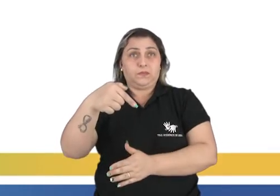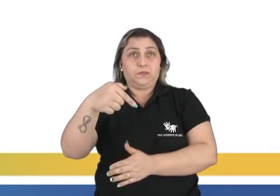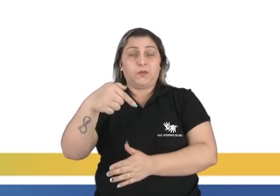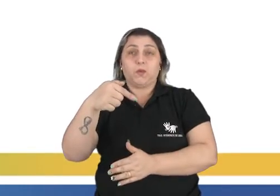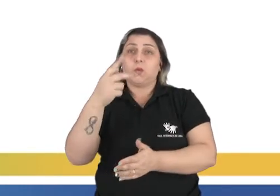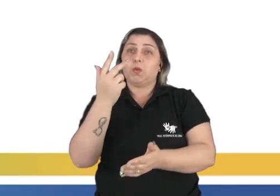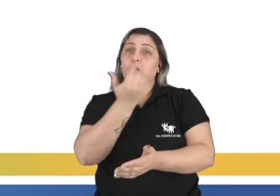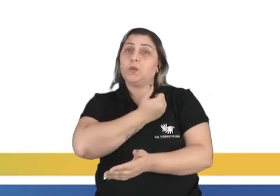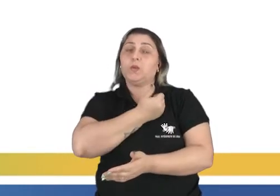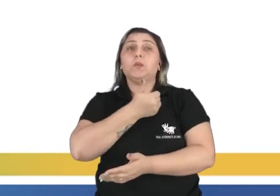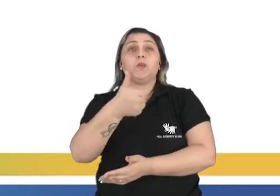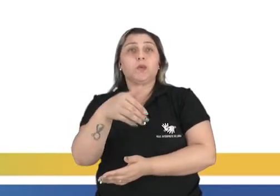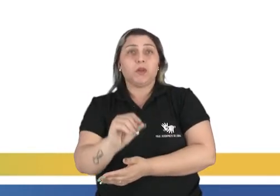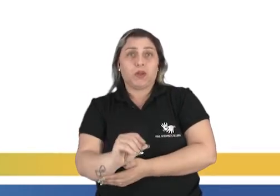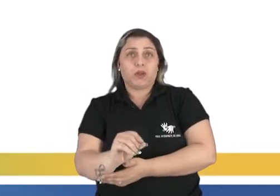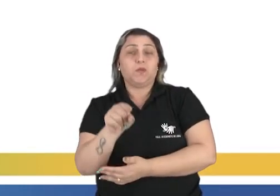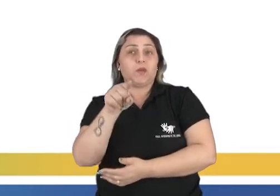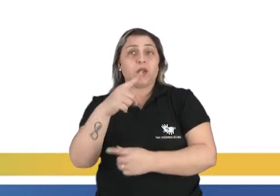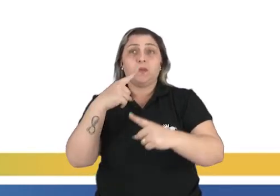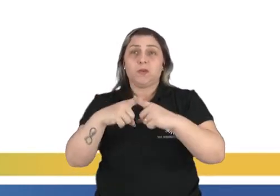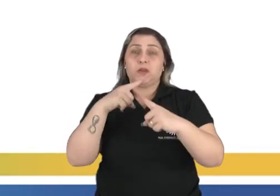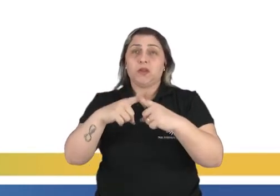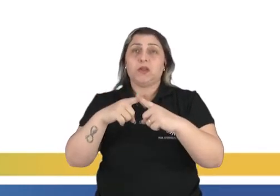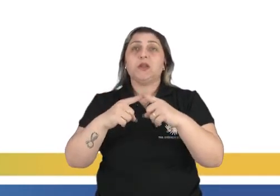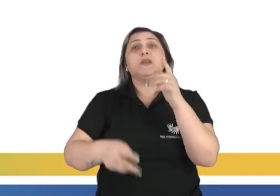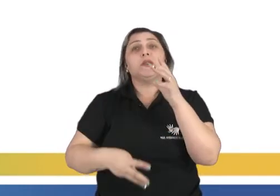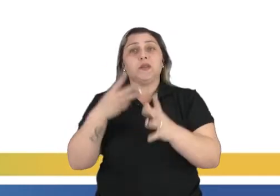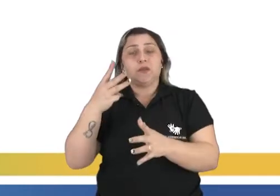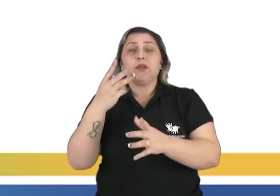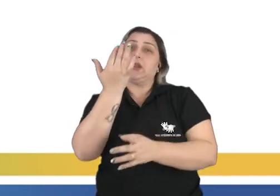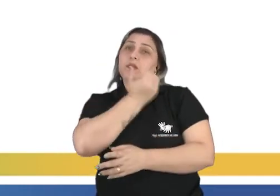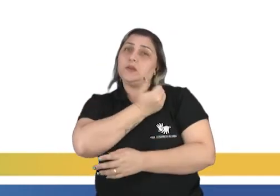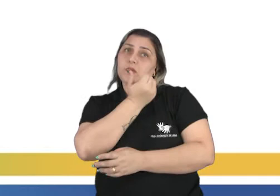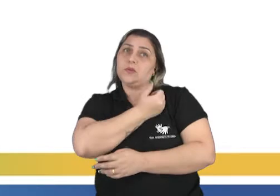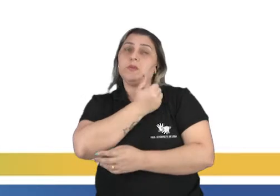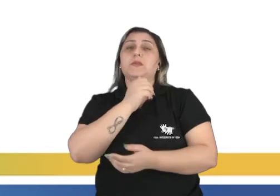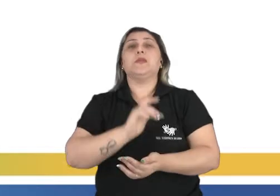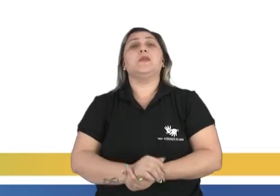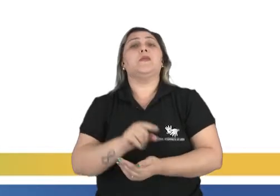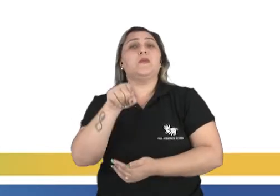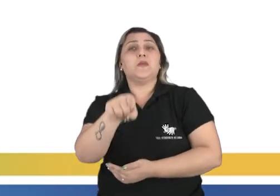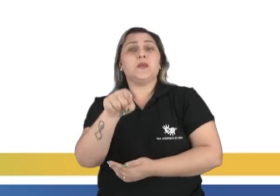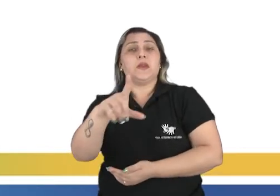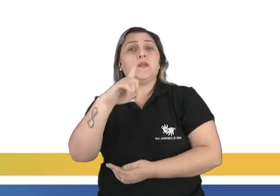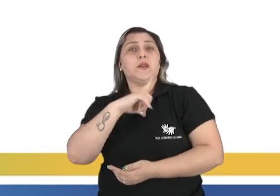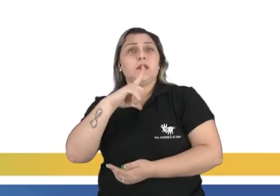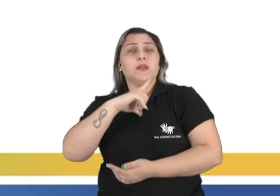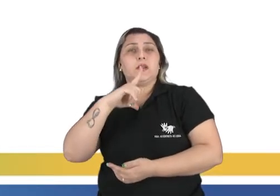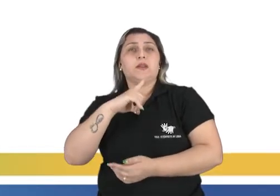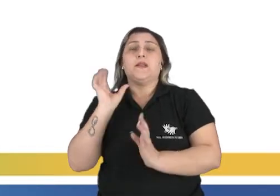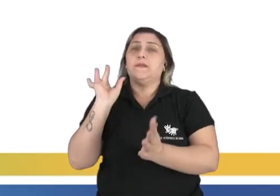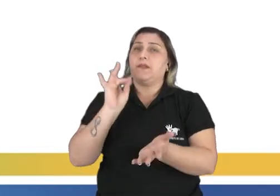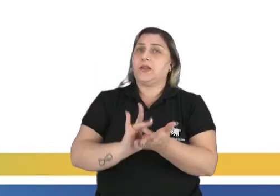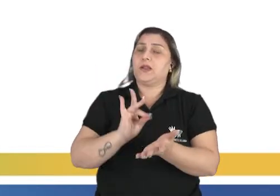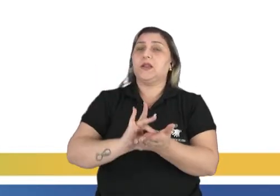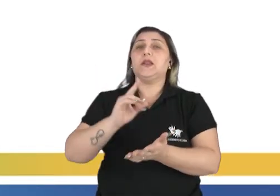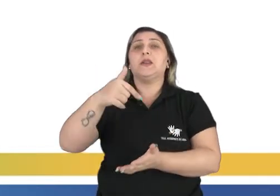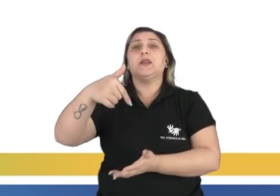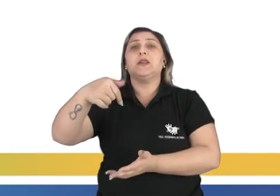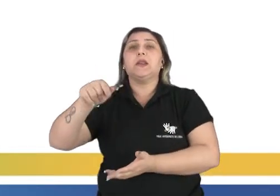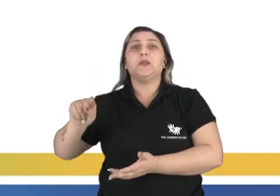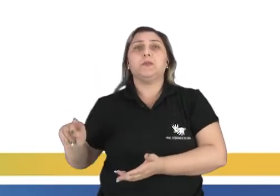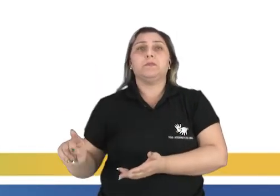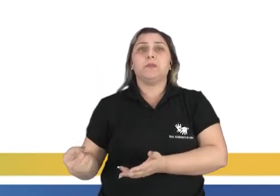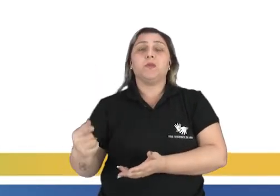o número 10. Quando você multiplica 3 vezes esse número, né, você vai obter, na verdade,